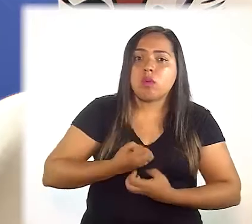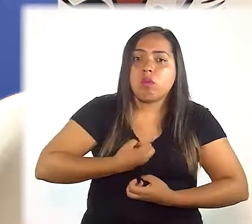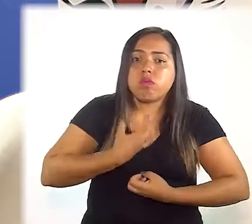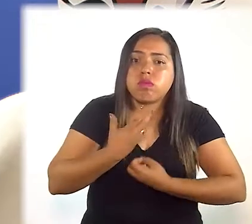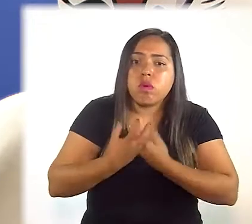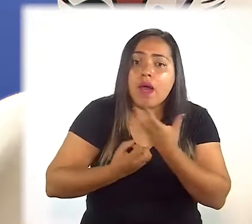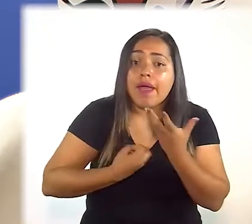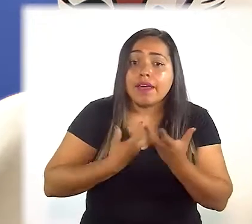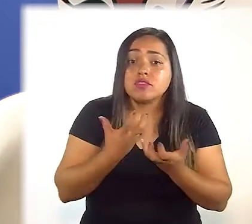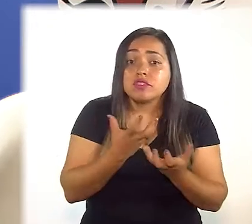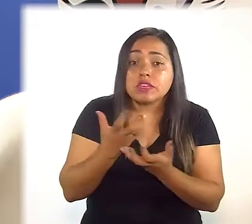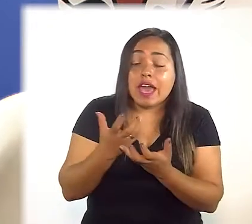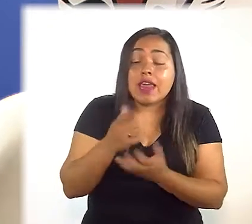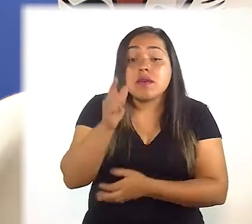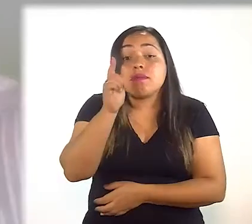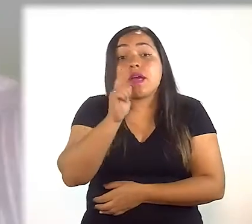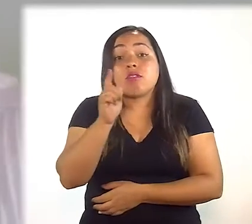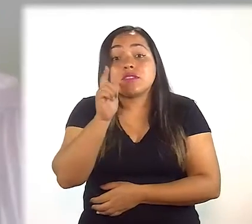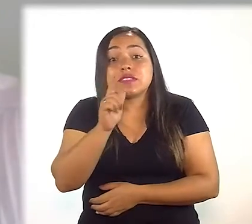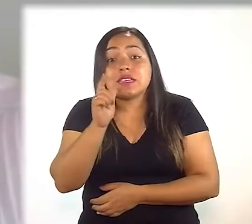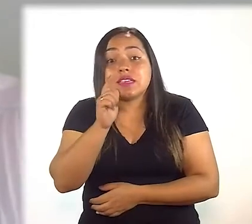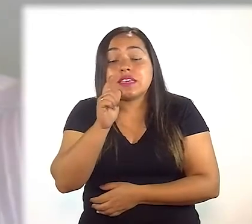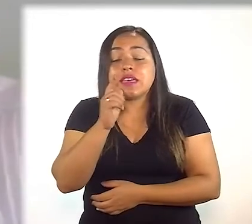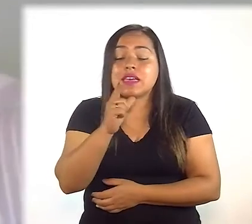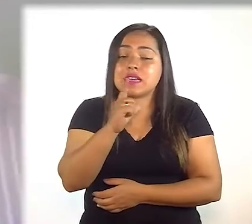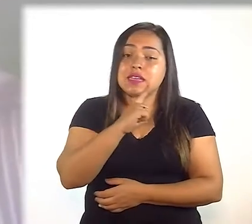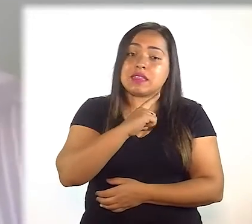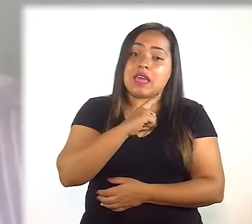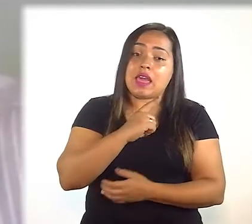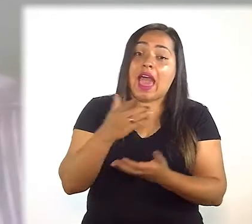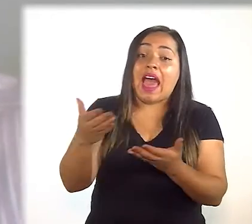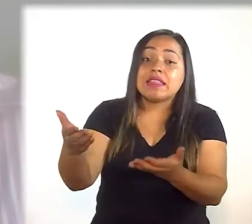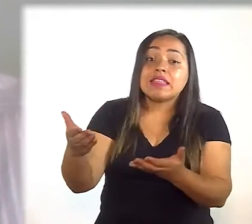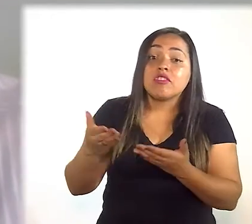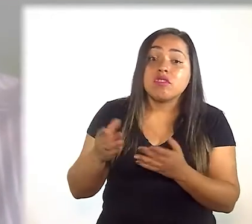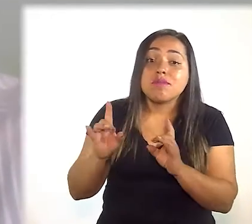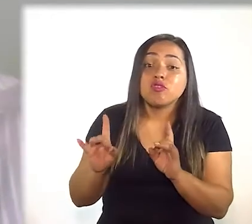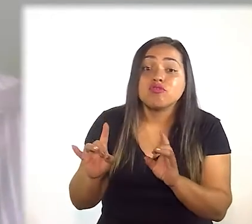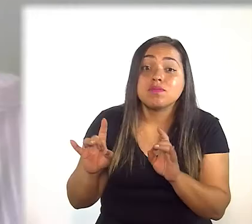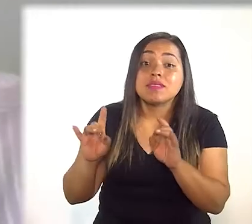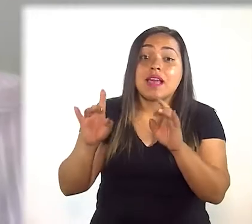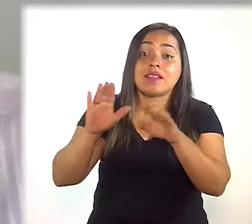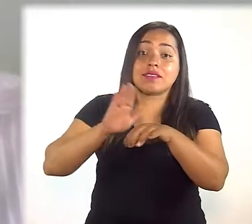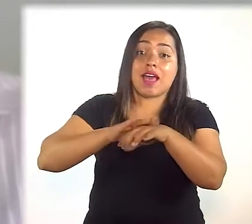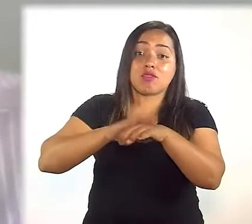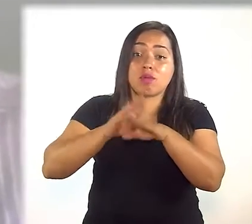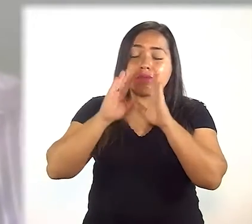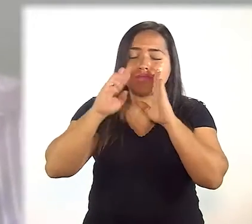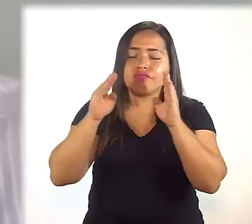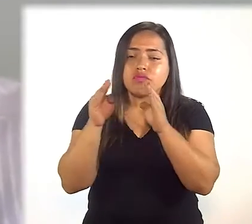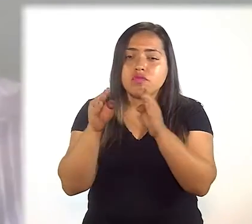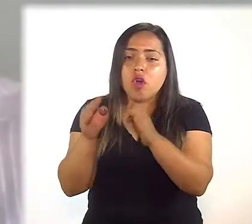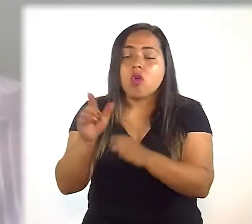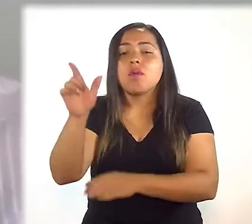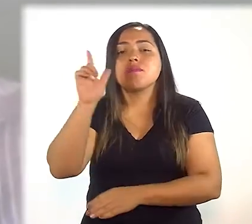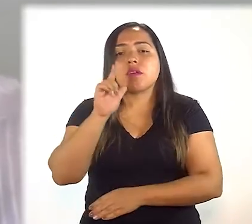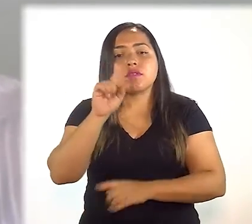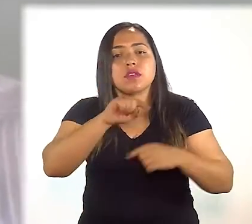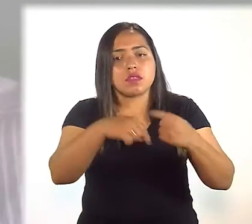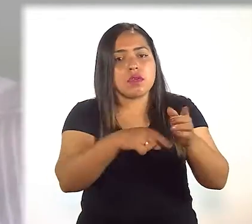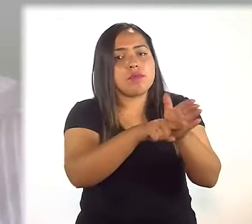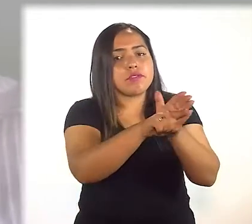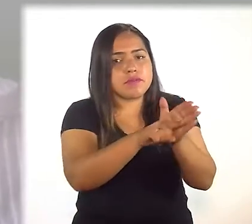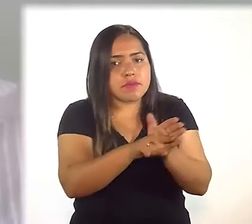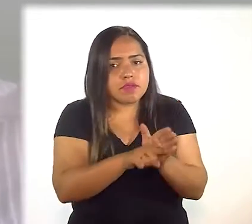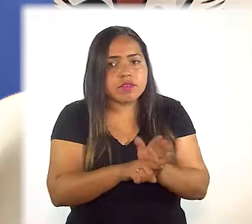especializado para poder extrair deles aquilo que interessa do ponto de vista de uma investigação criminal, né? Uma